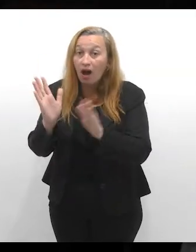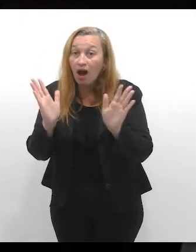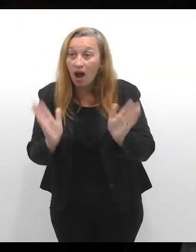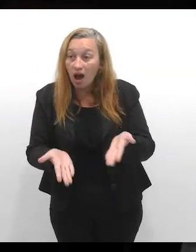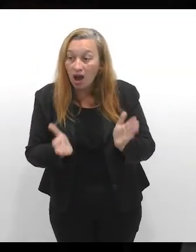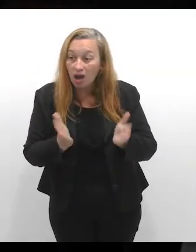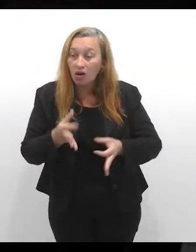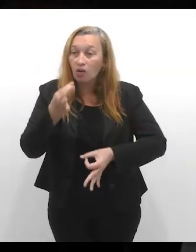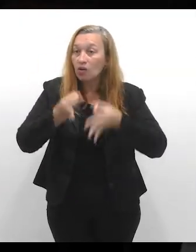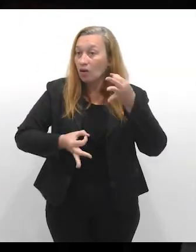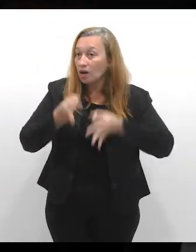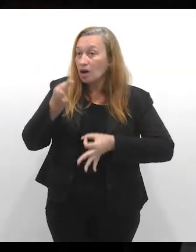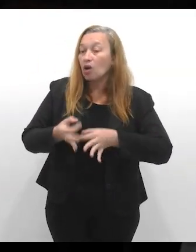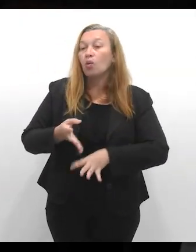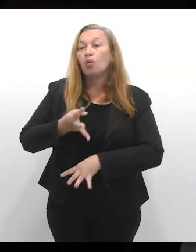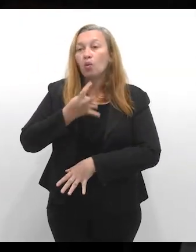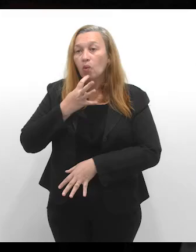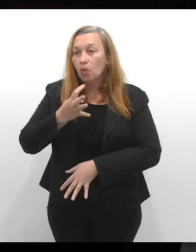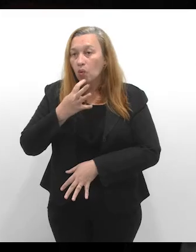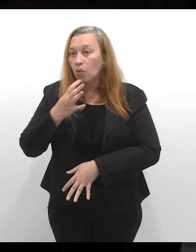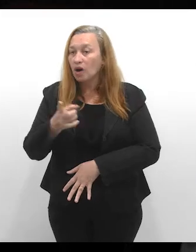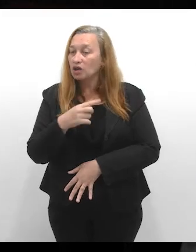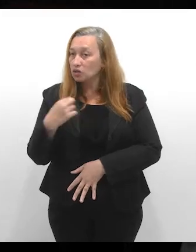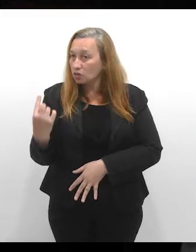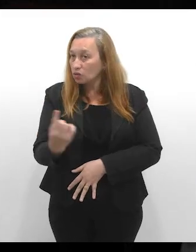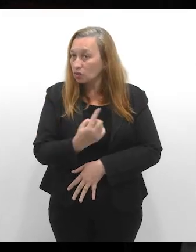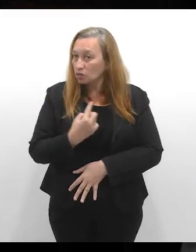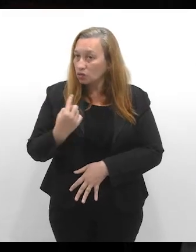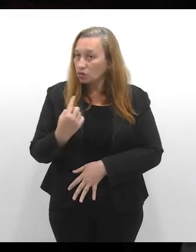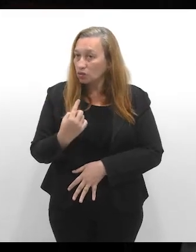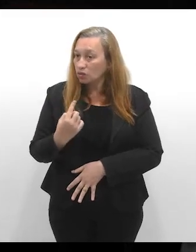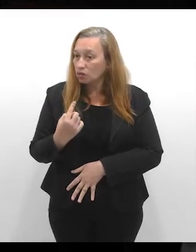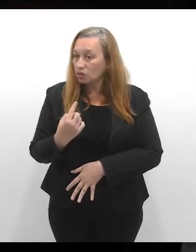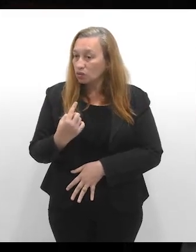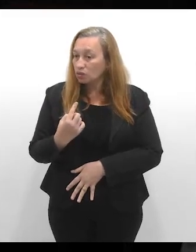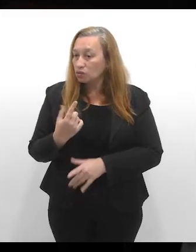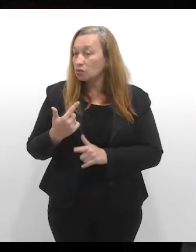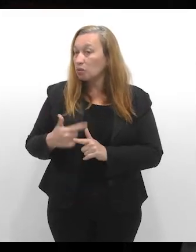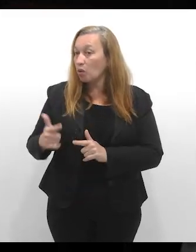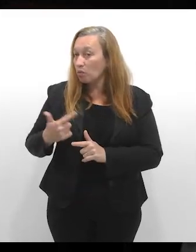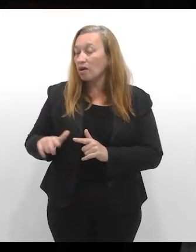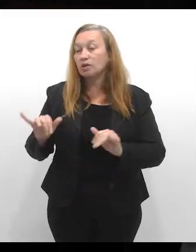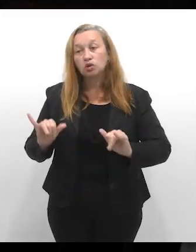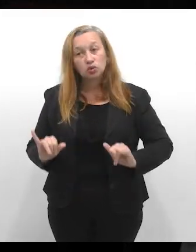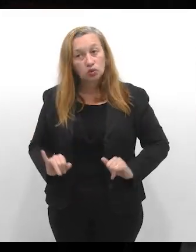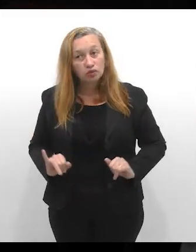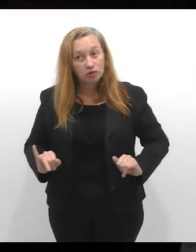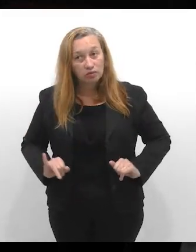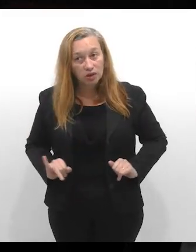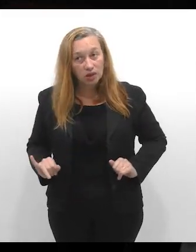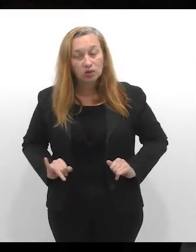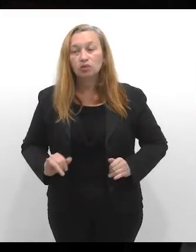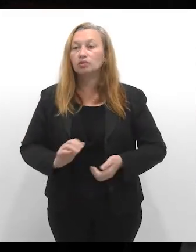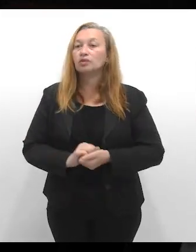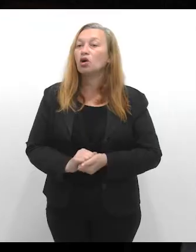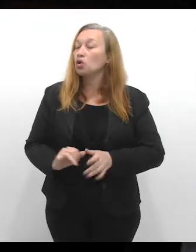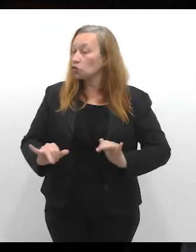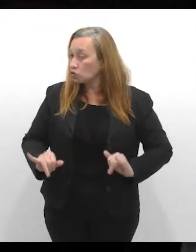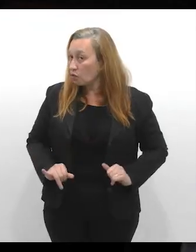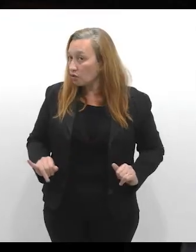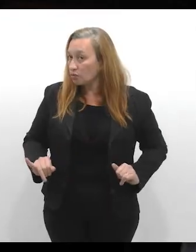sentença para o Estado agora reconhecer a nossa situação, o